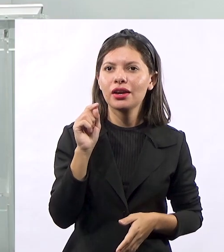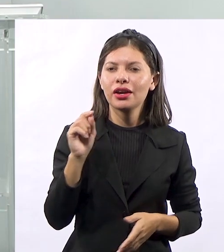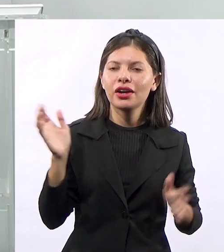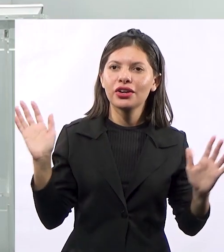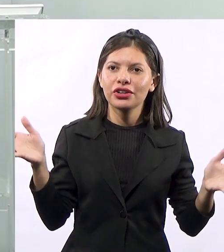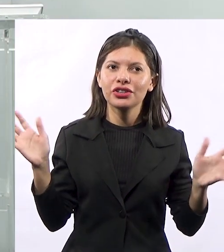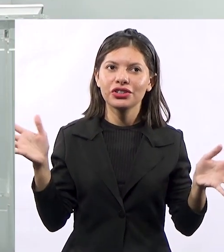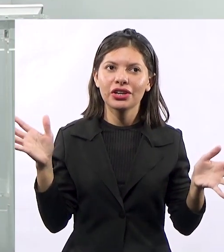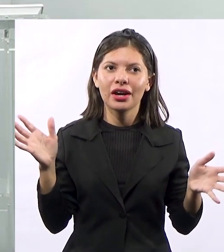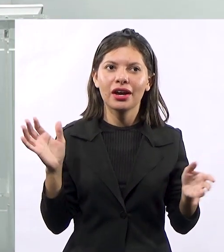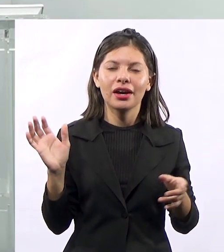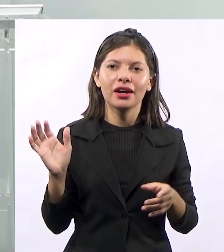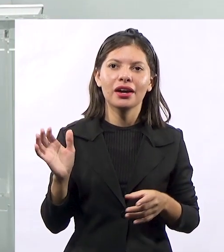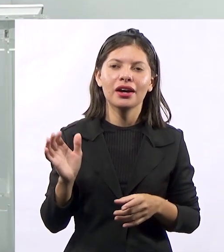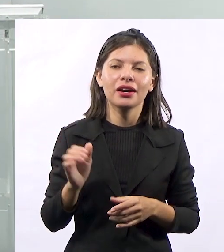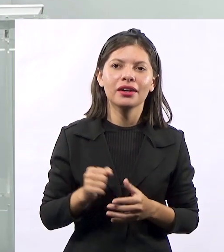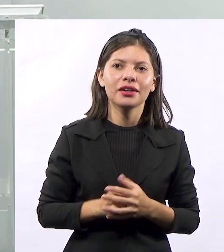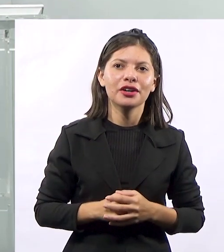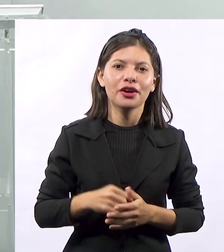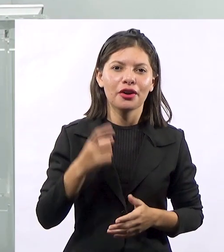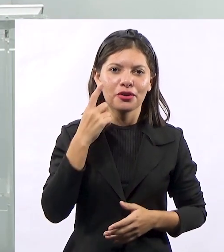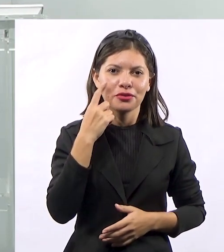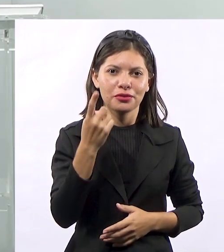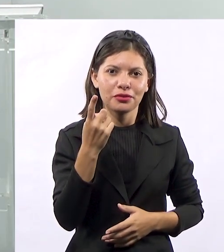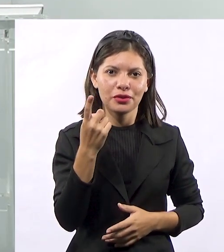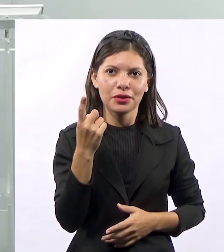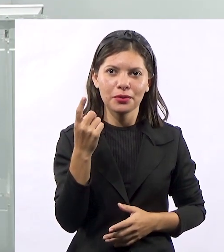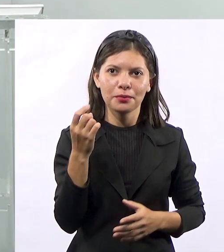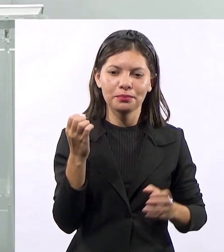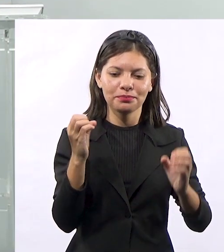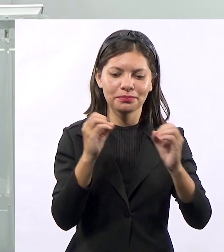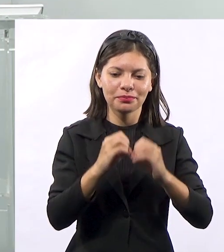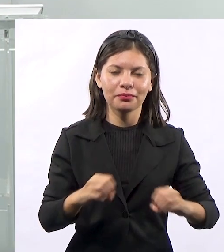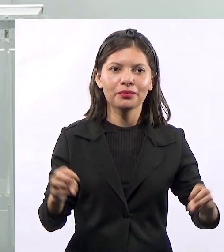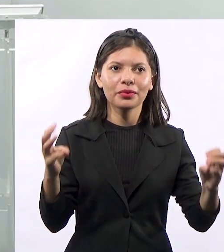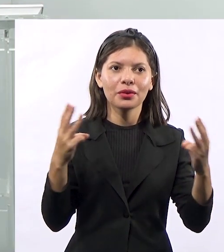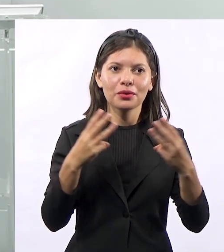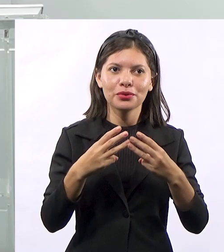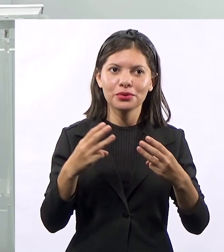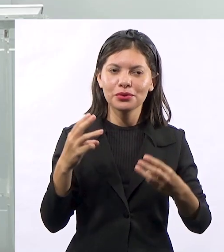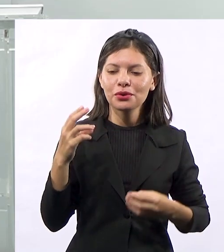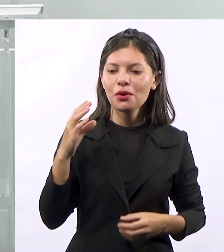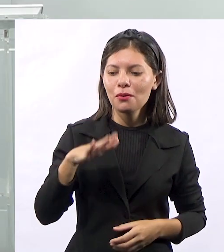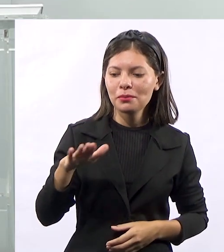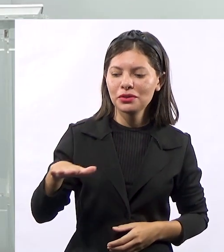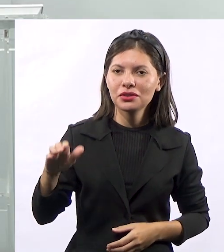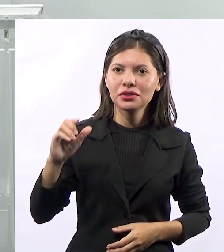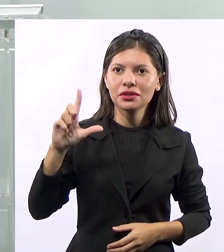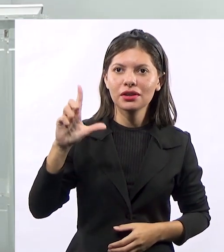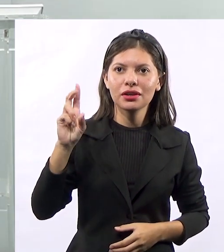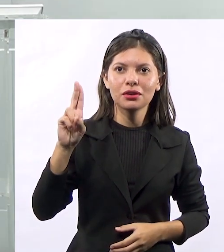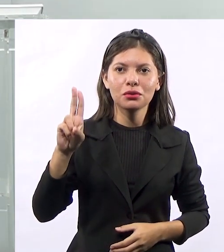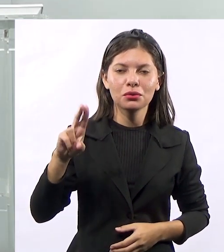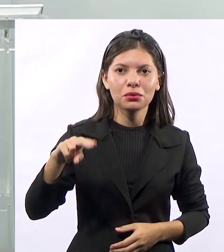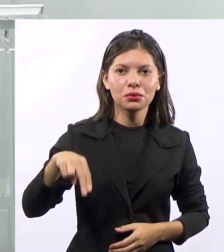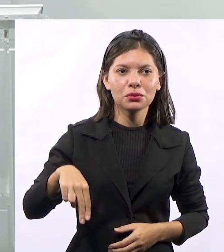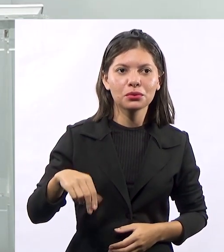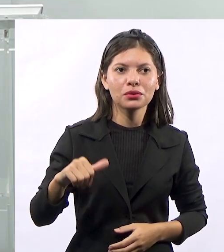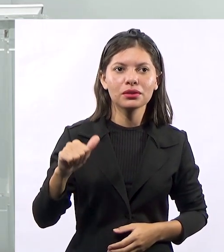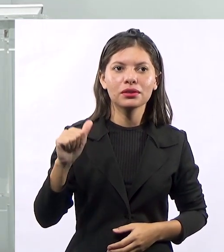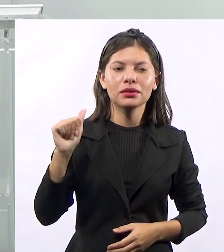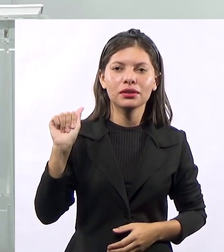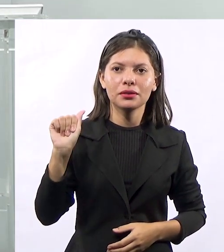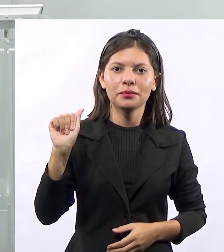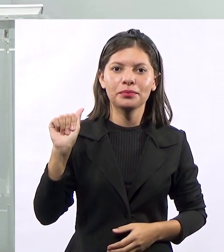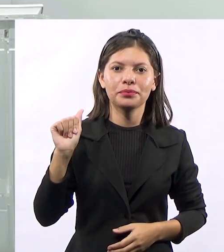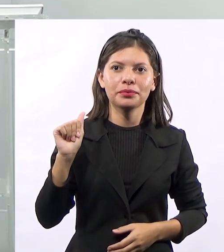animação brasileira, inclusive, que é muito legal, chamado O Show da Luna. É uma animação brasileira, a personagem